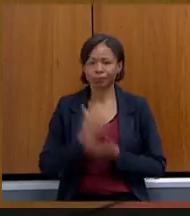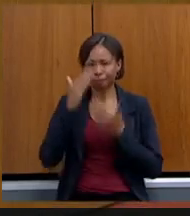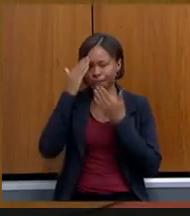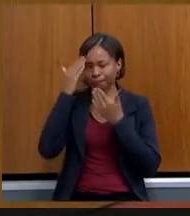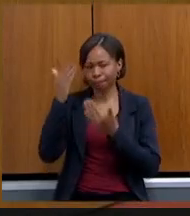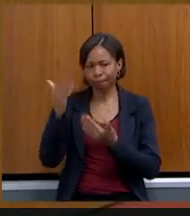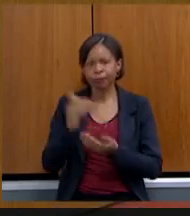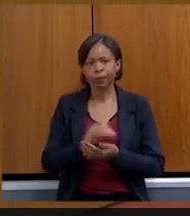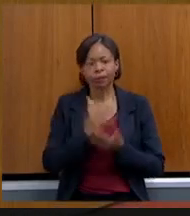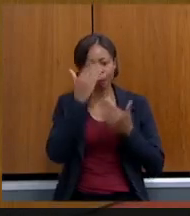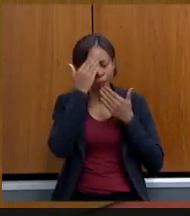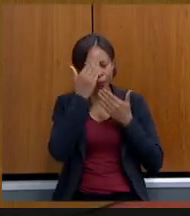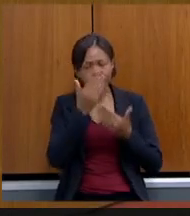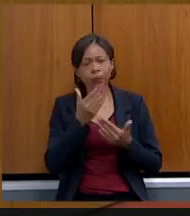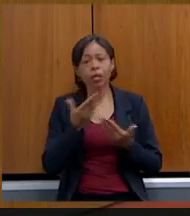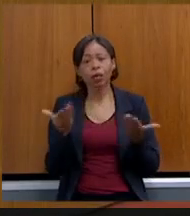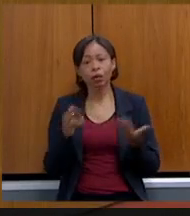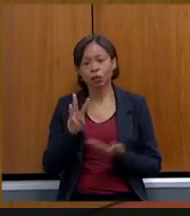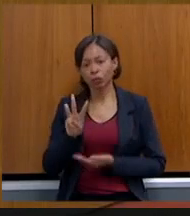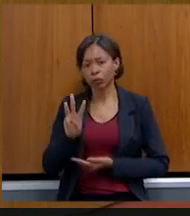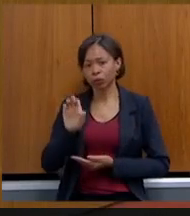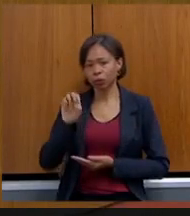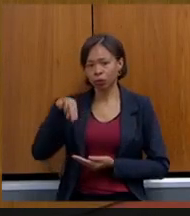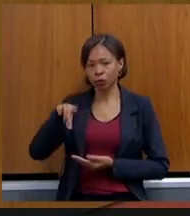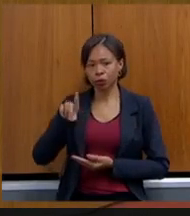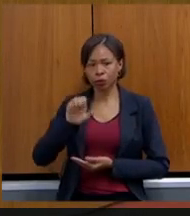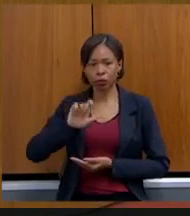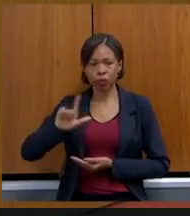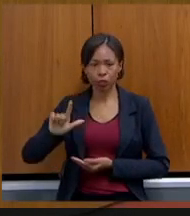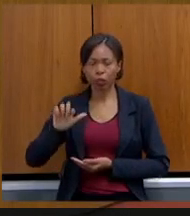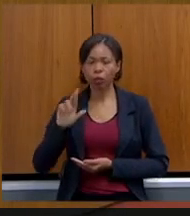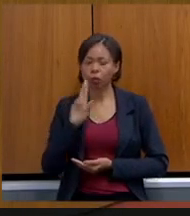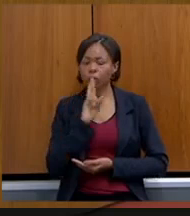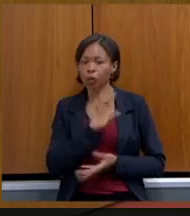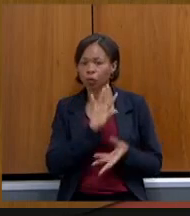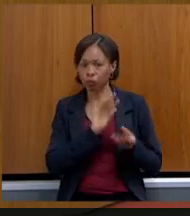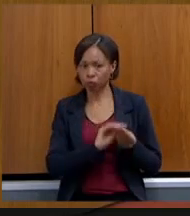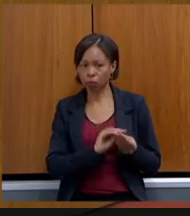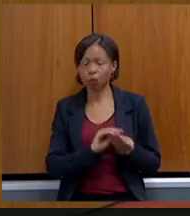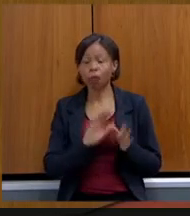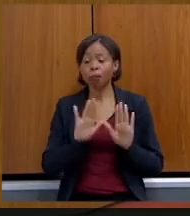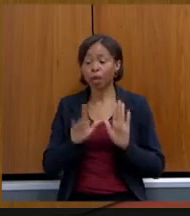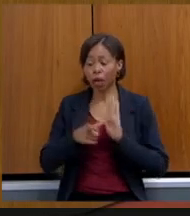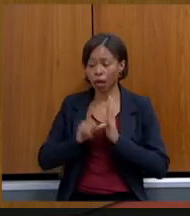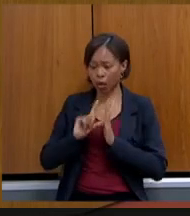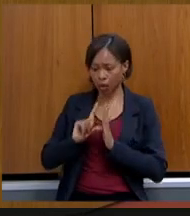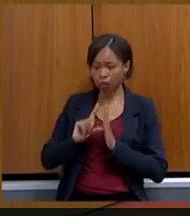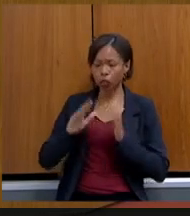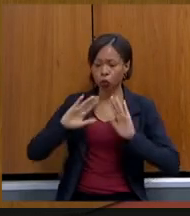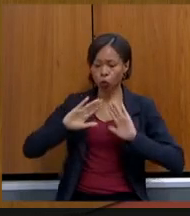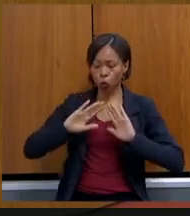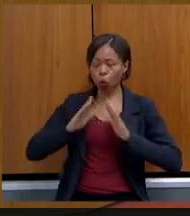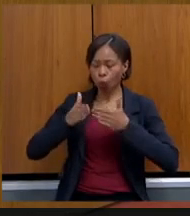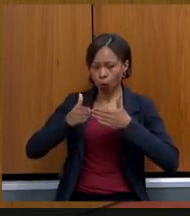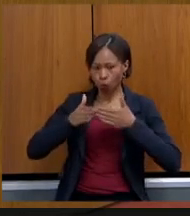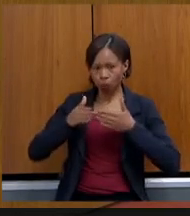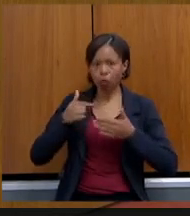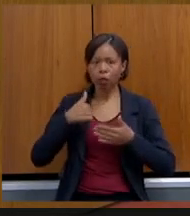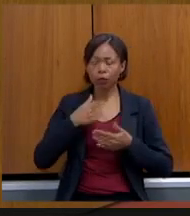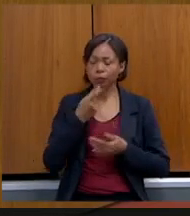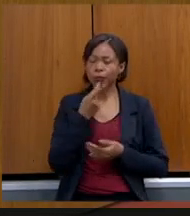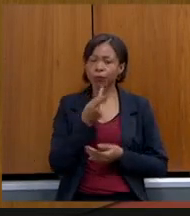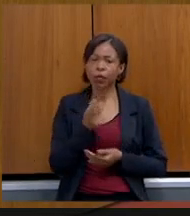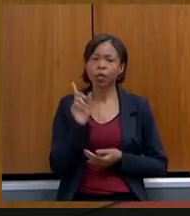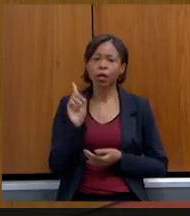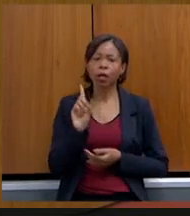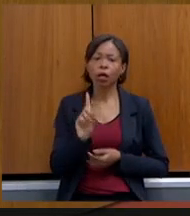Deputado passo para o deputado hoendel para suas considerações finais mas antes Deputado Me permita é registrar